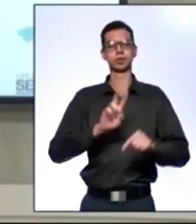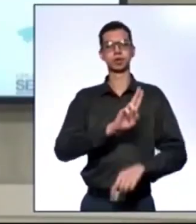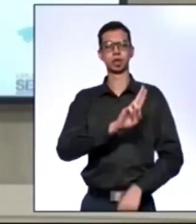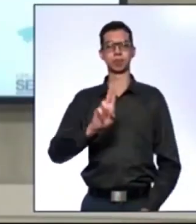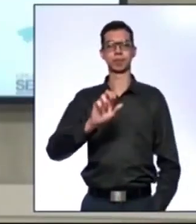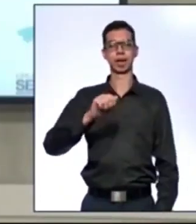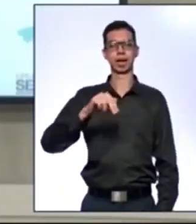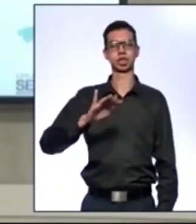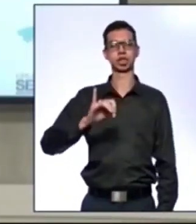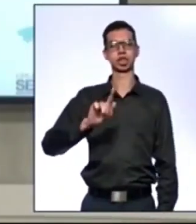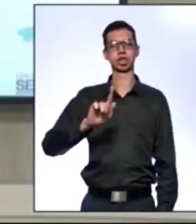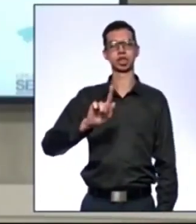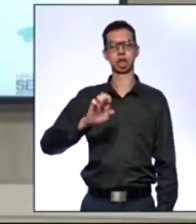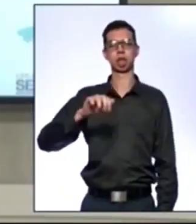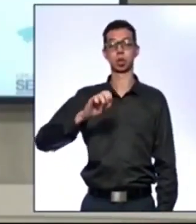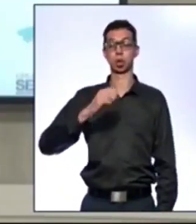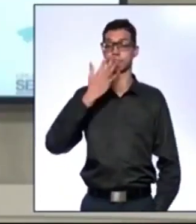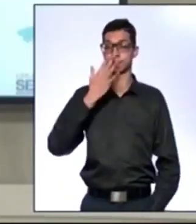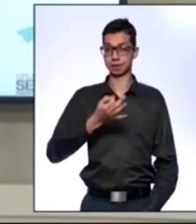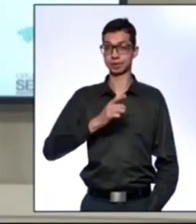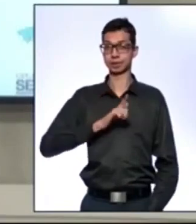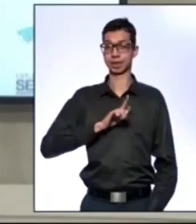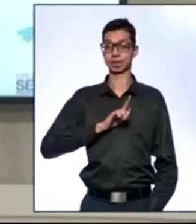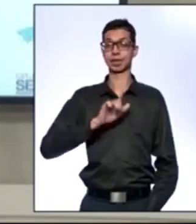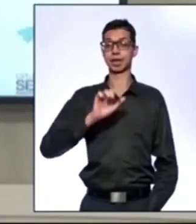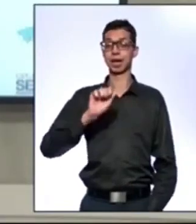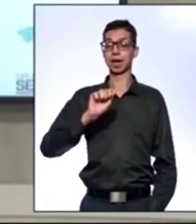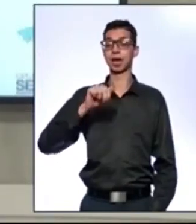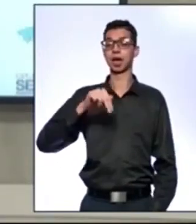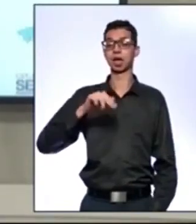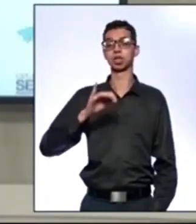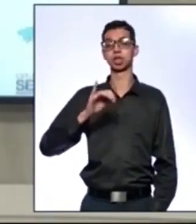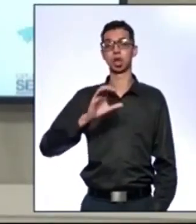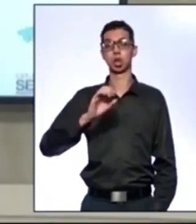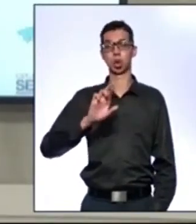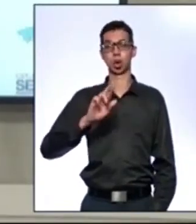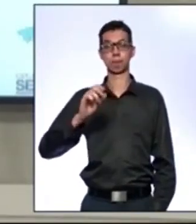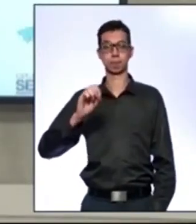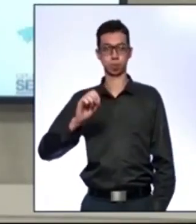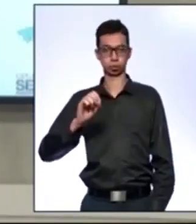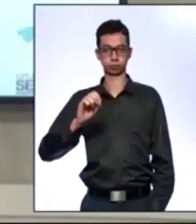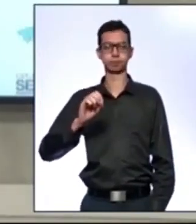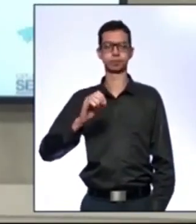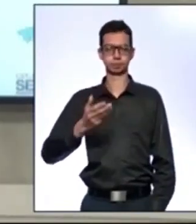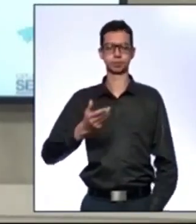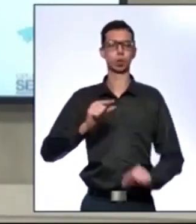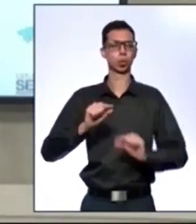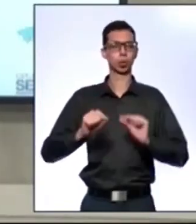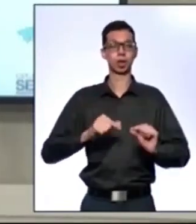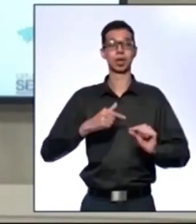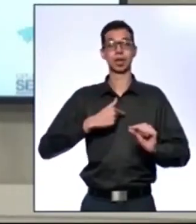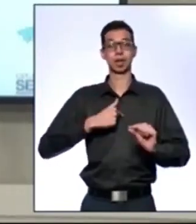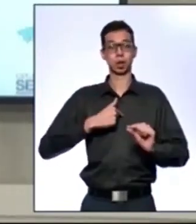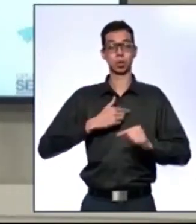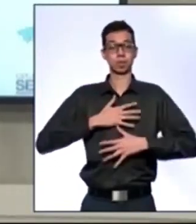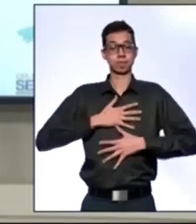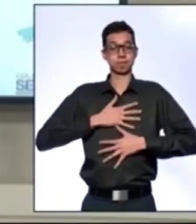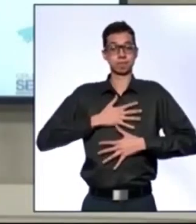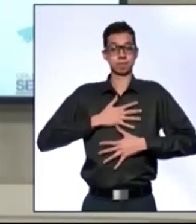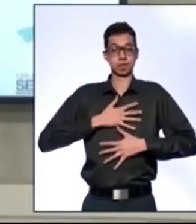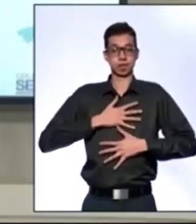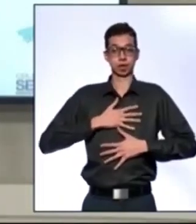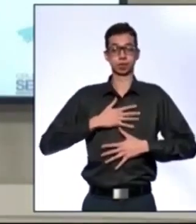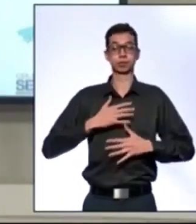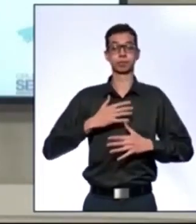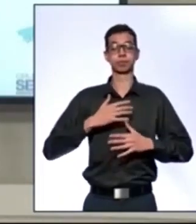tenho anticorpo e eu tenho antígeno. Anticorpo é a molécula que eu produzo contra